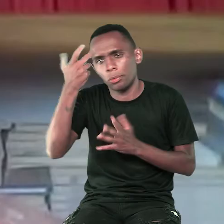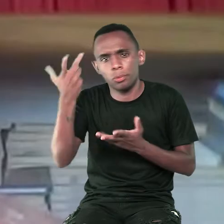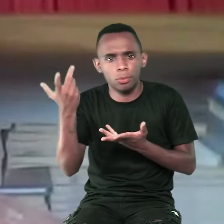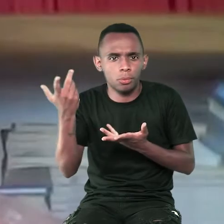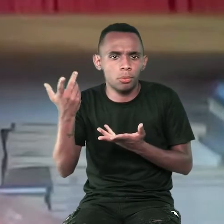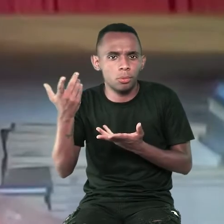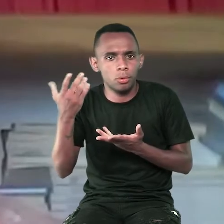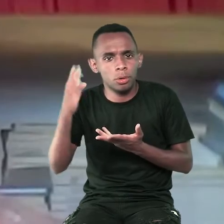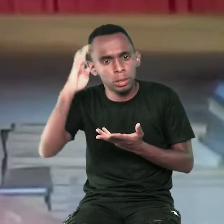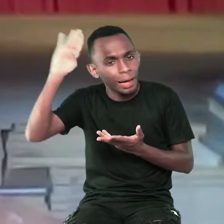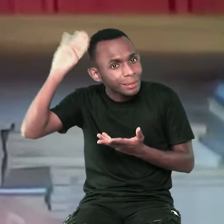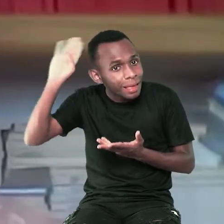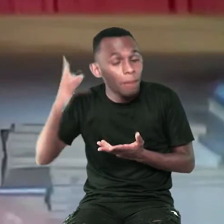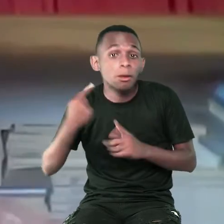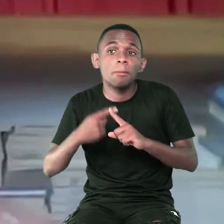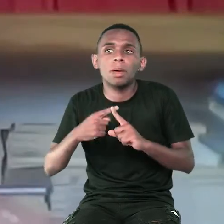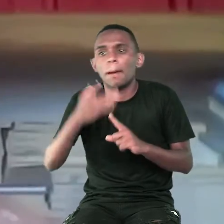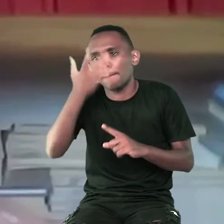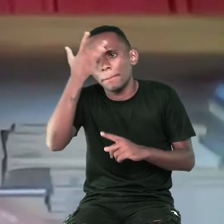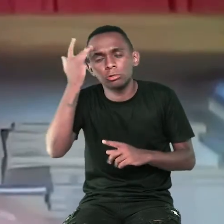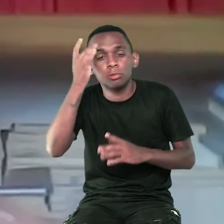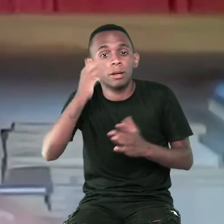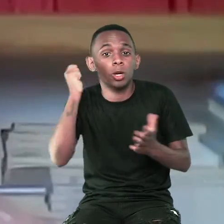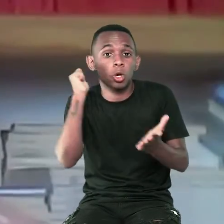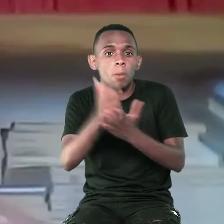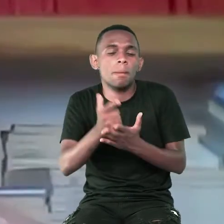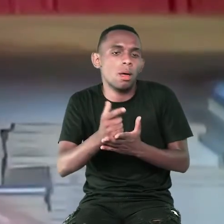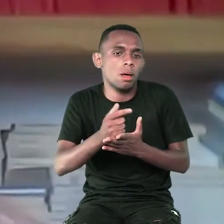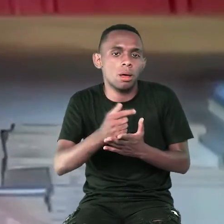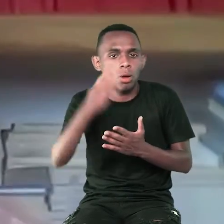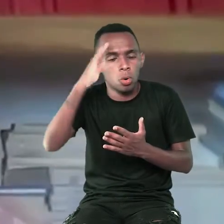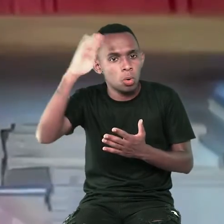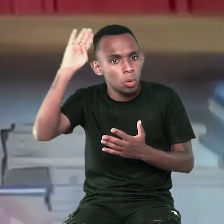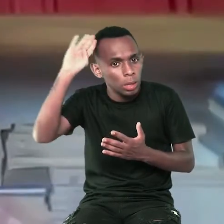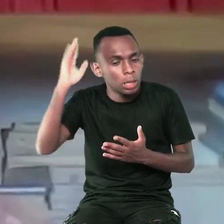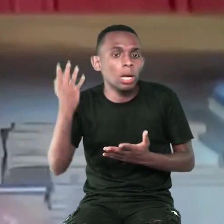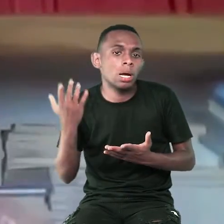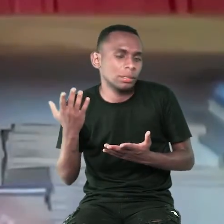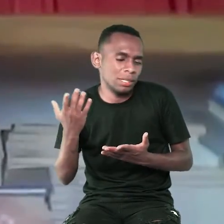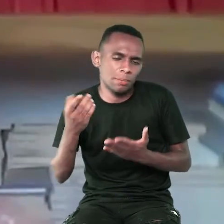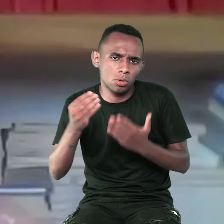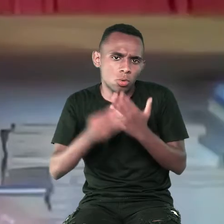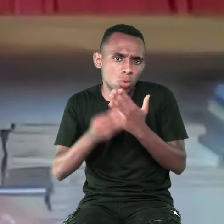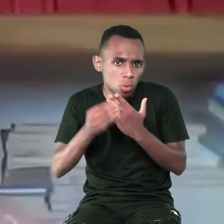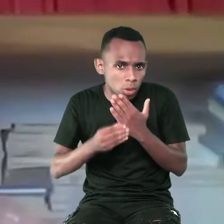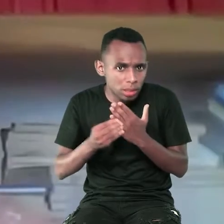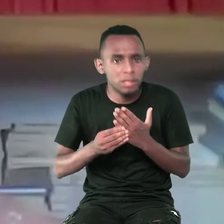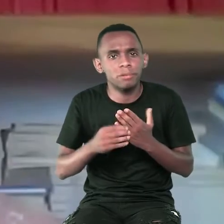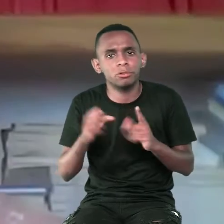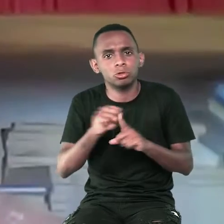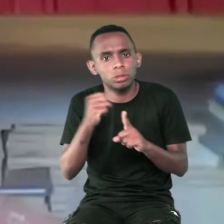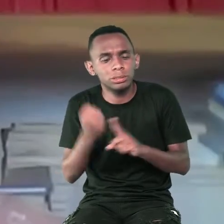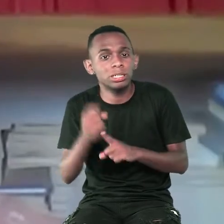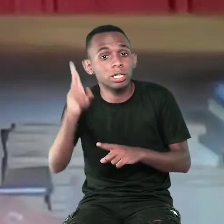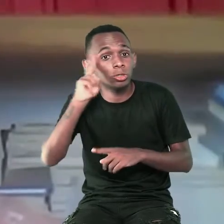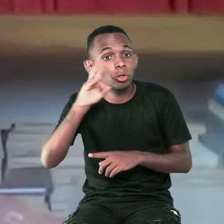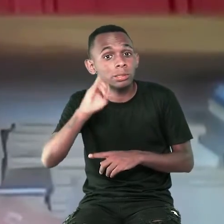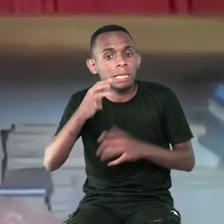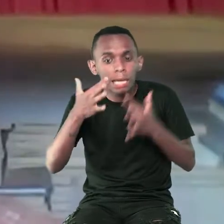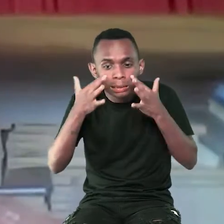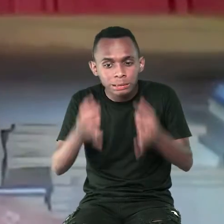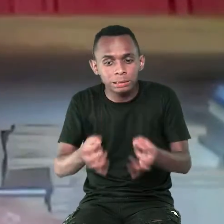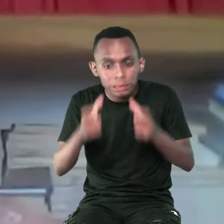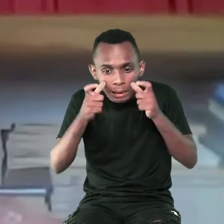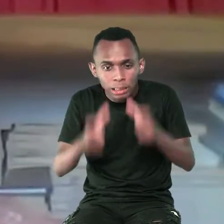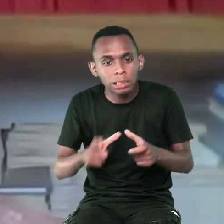Por quê? A pessoa só vai comprar um livro acadêmico, né, de sociologia, de história, um livro técnico, se ela tem interesse por